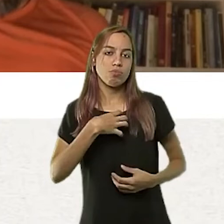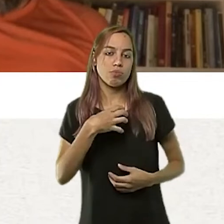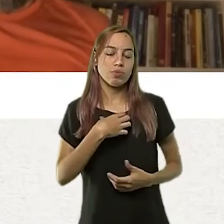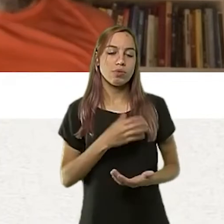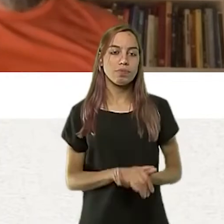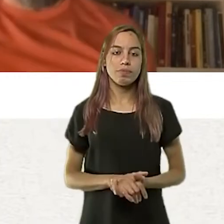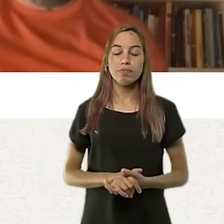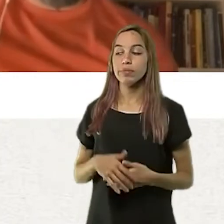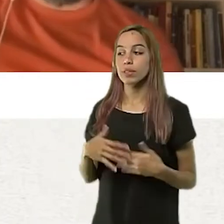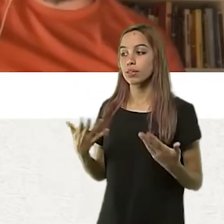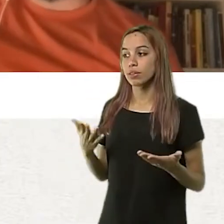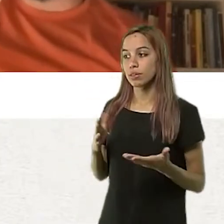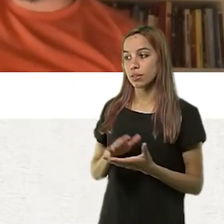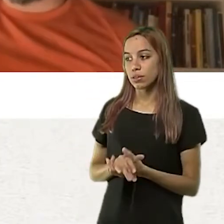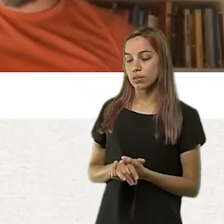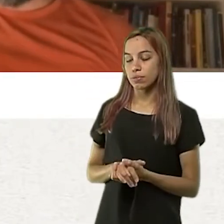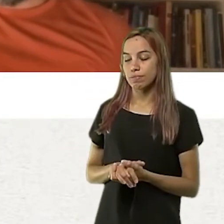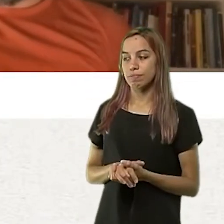Enfim,